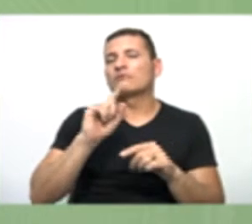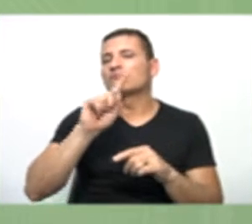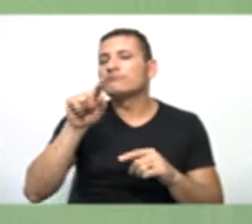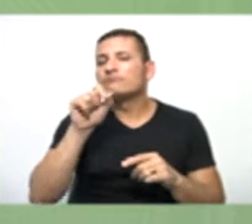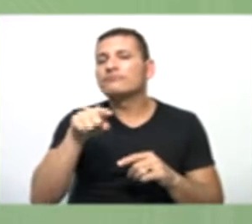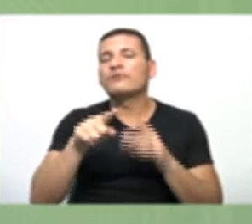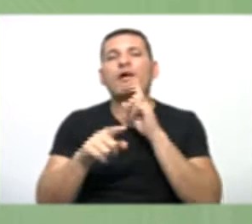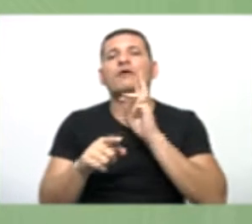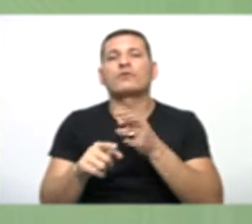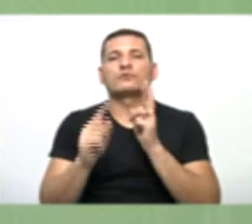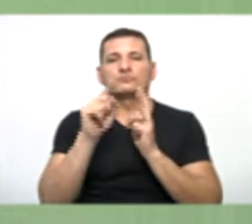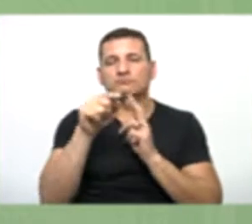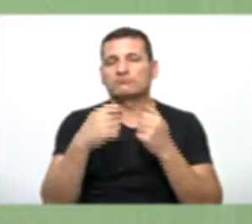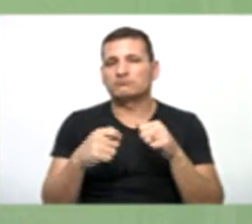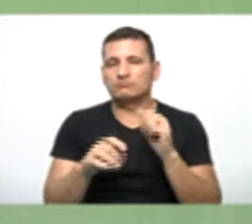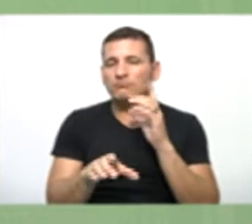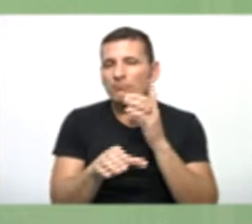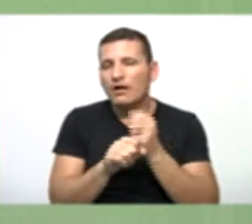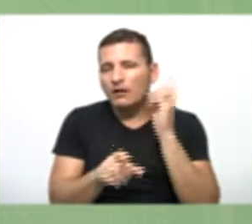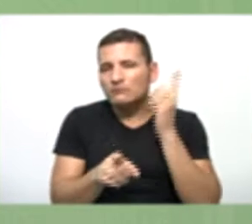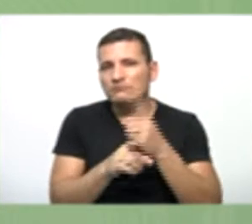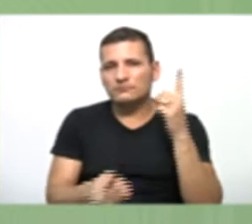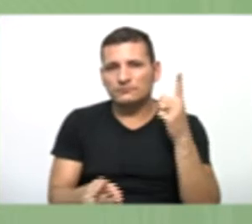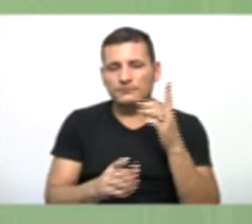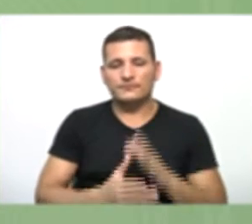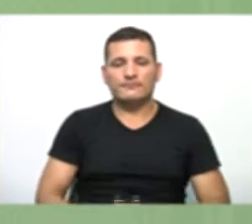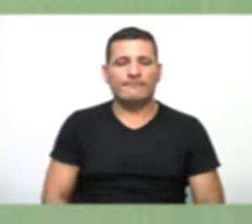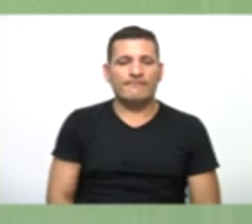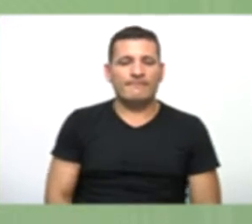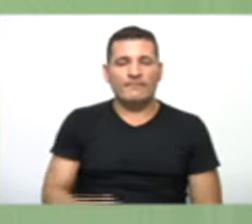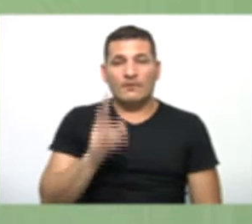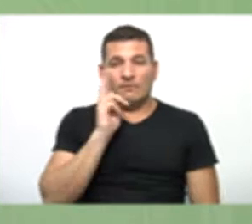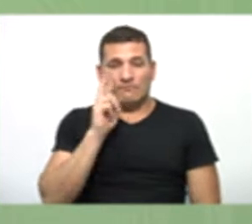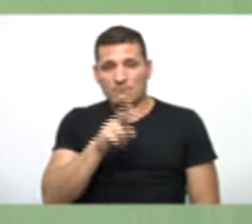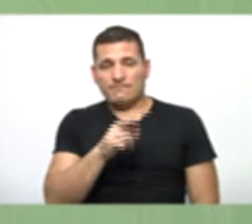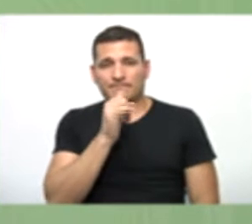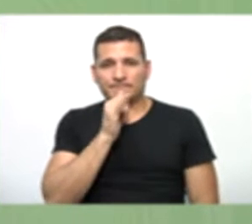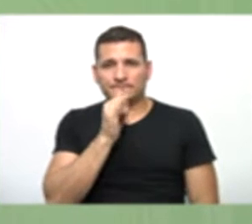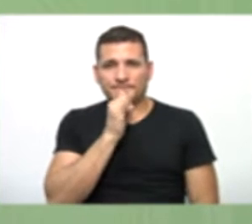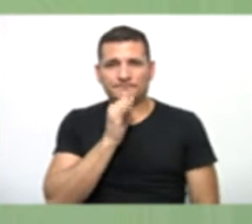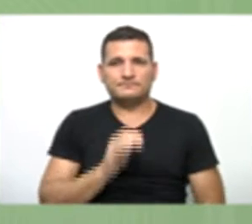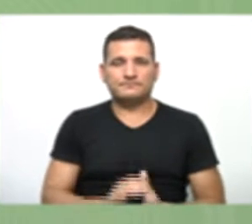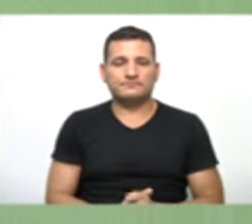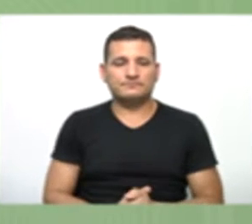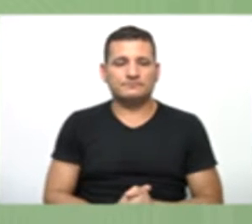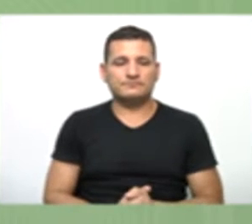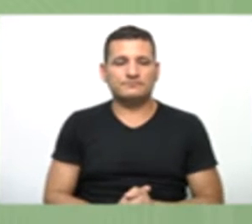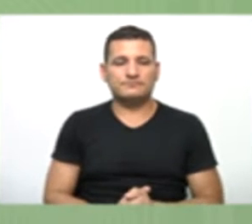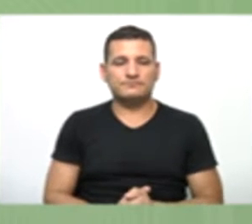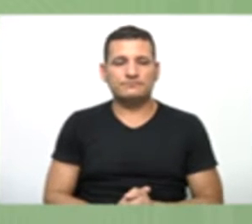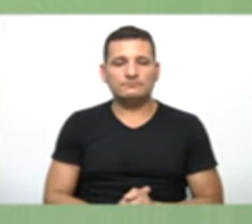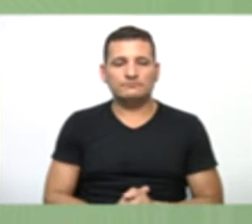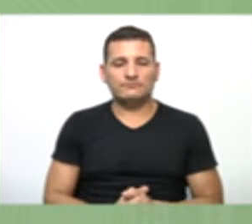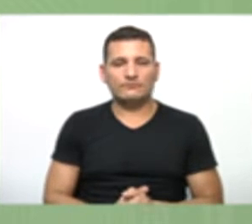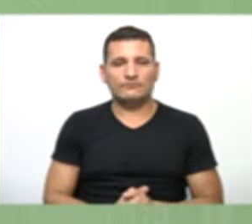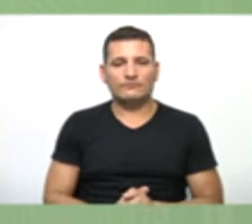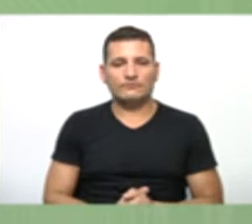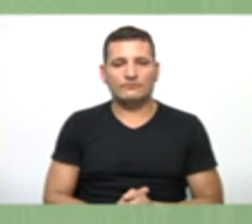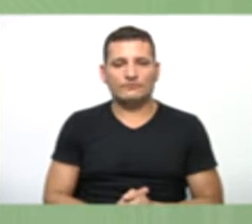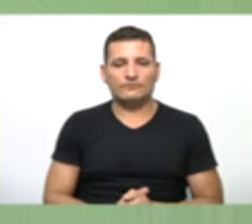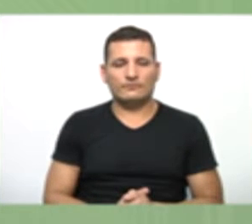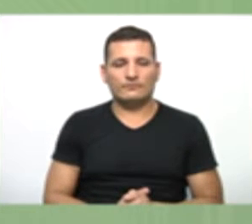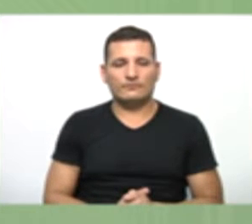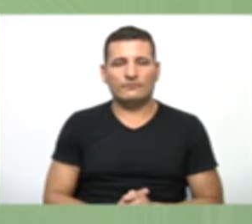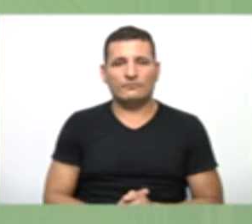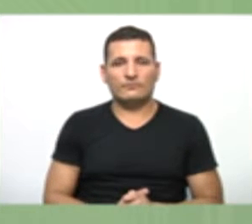que você vai ter que resolver, correto? Vejamos um exemplo aqui. Um capital, então destacando lá, nós